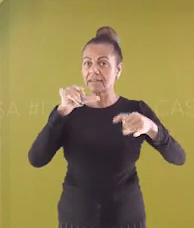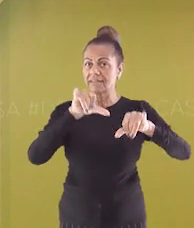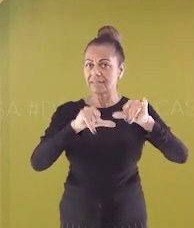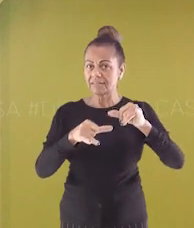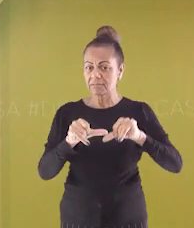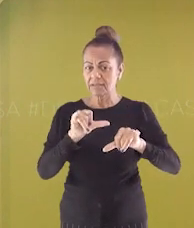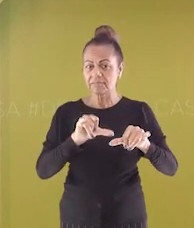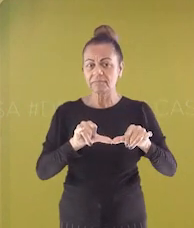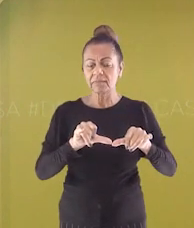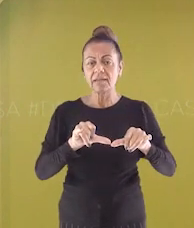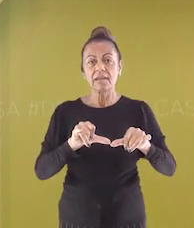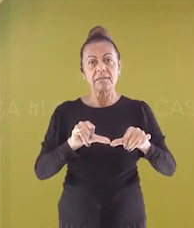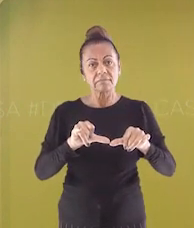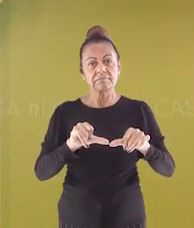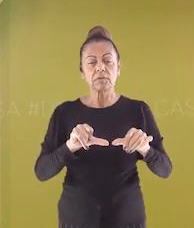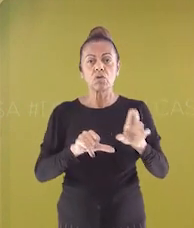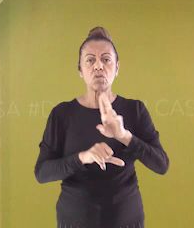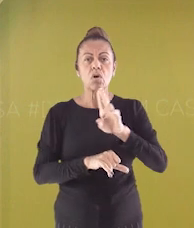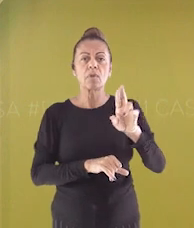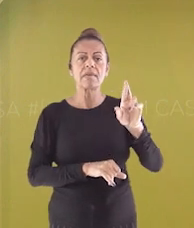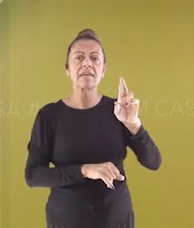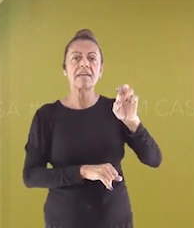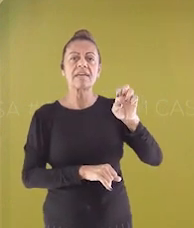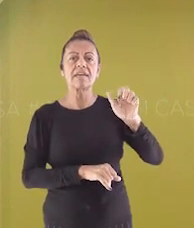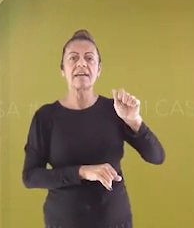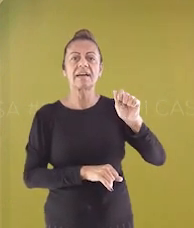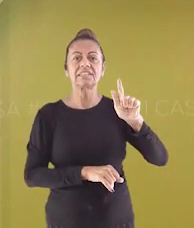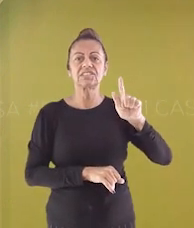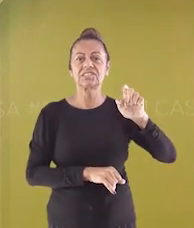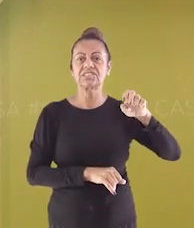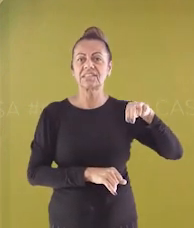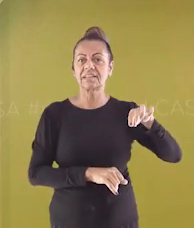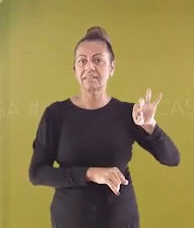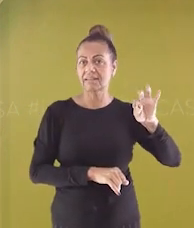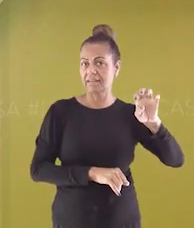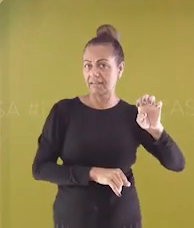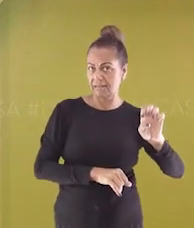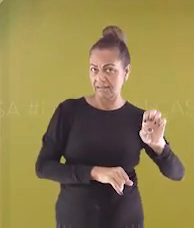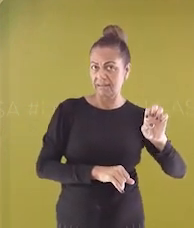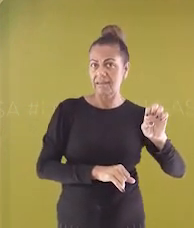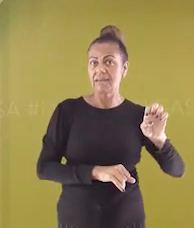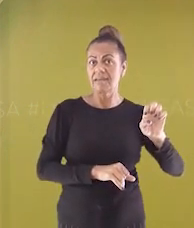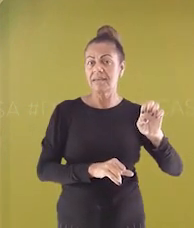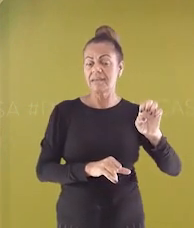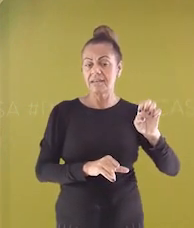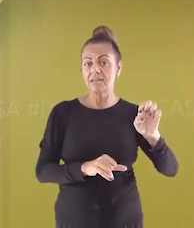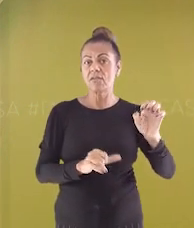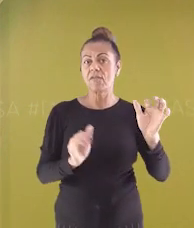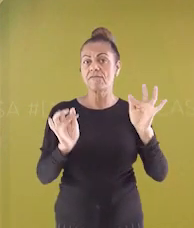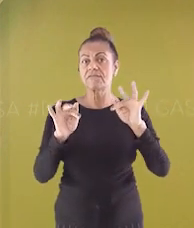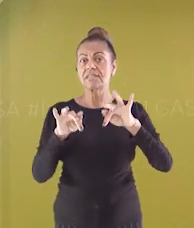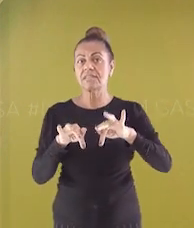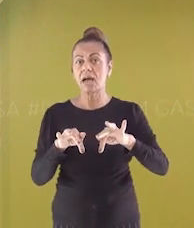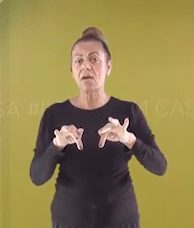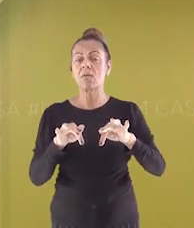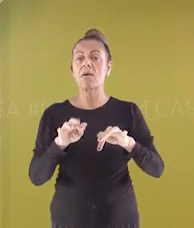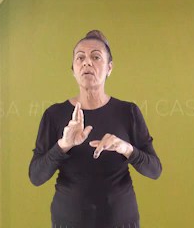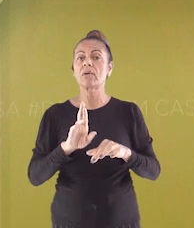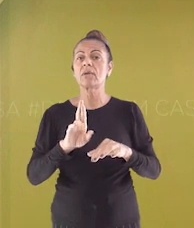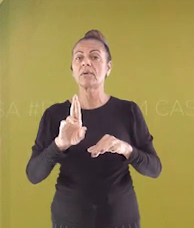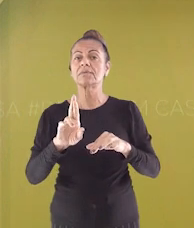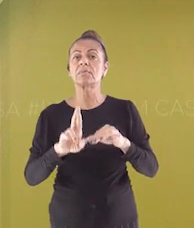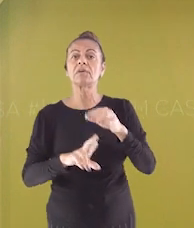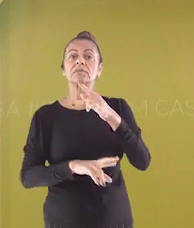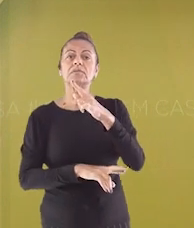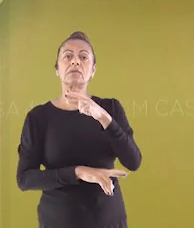em que as substâncias iniciais são chamadas de reagentes e a substância final é